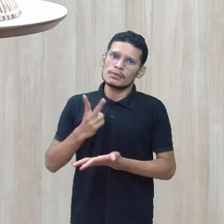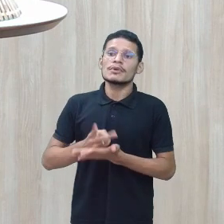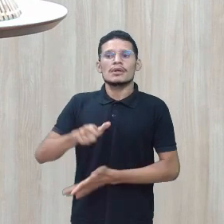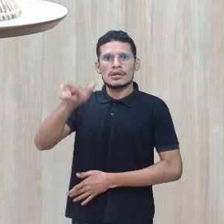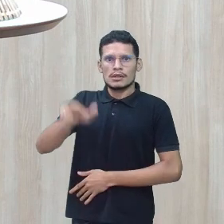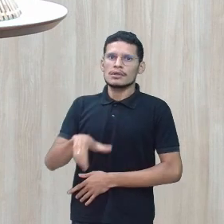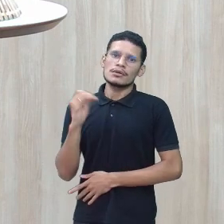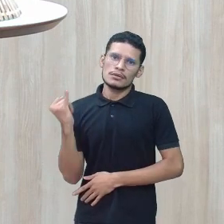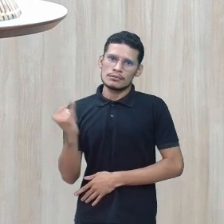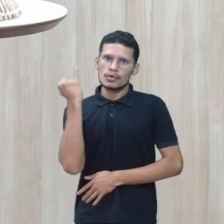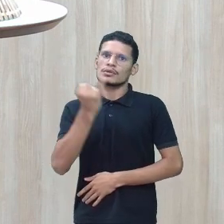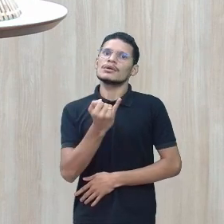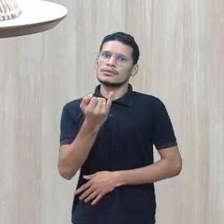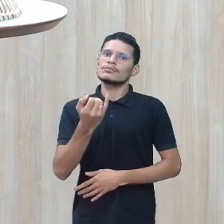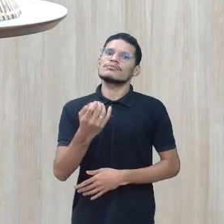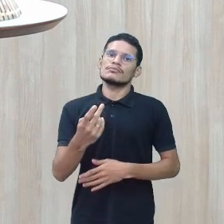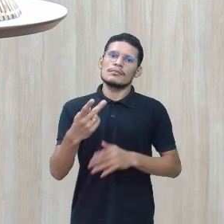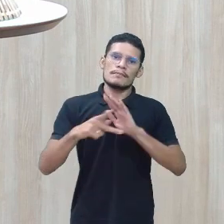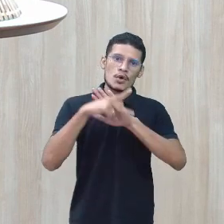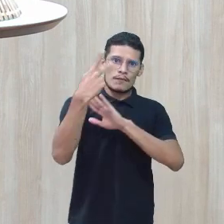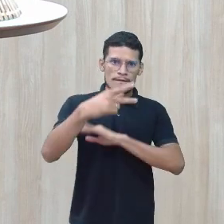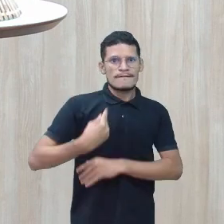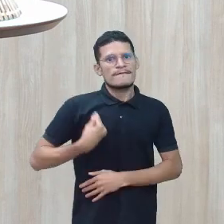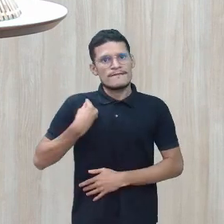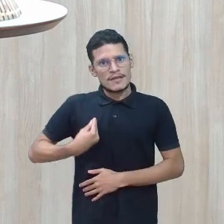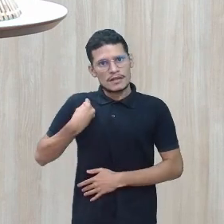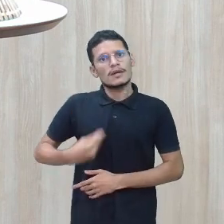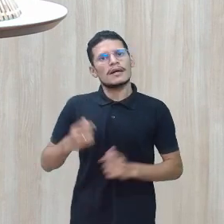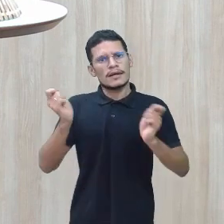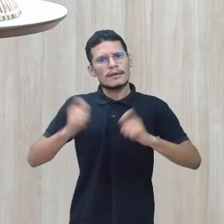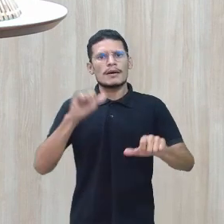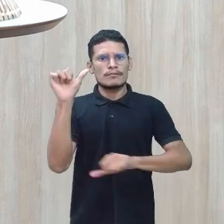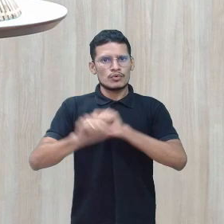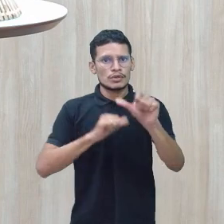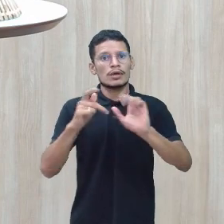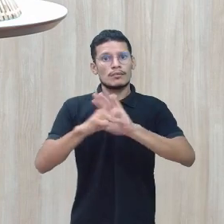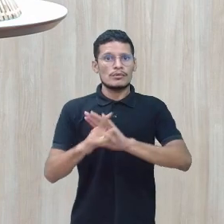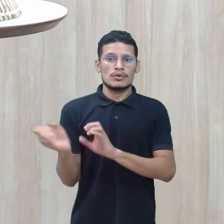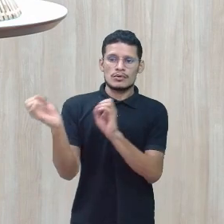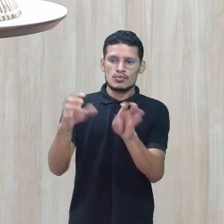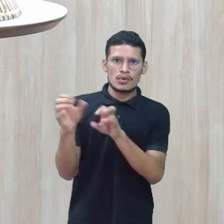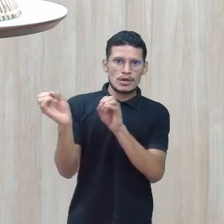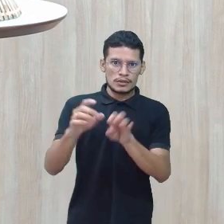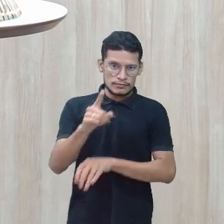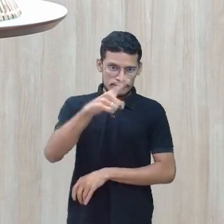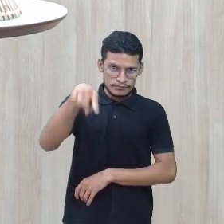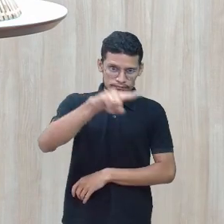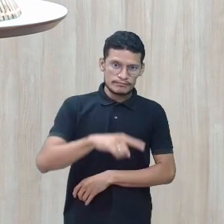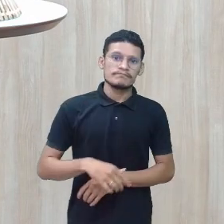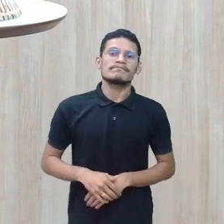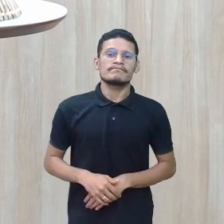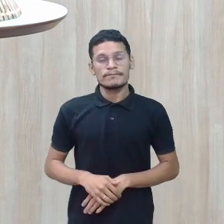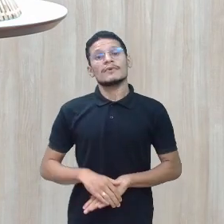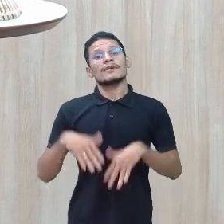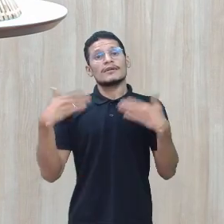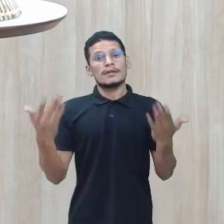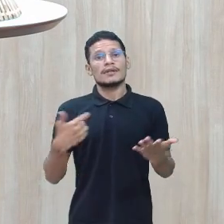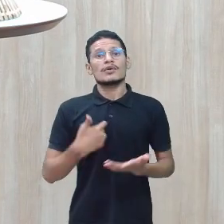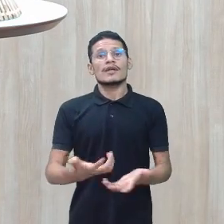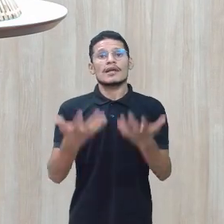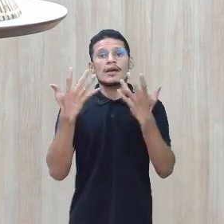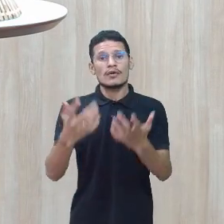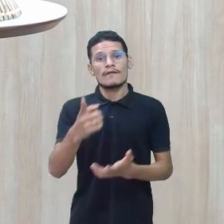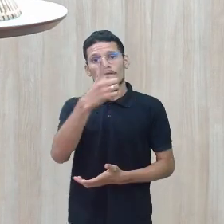fator principal na sua vida. Ele pode mudar a sua vida através da educação, tá certo? Então, eu quero que vocês